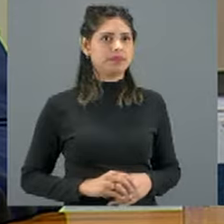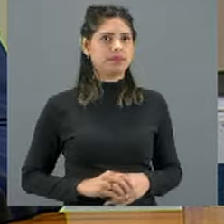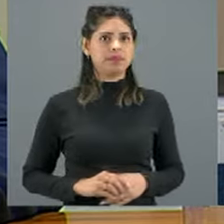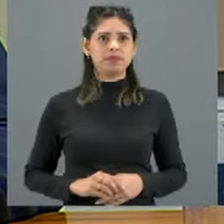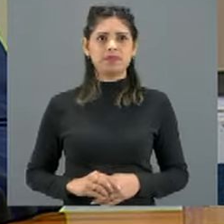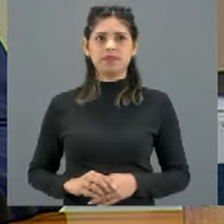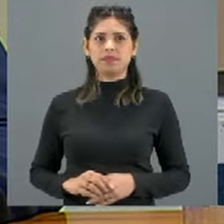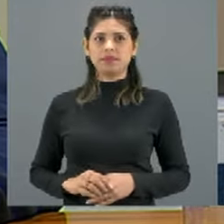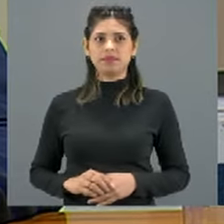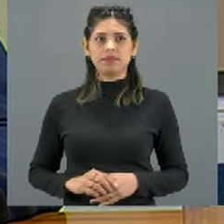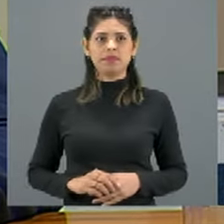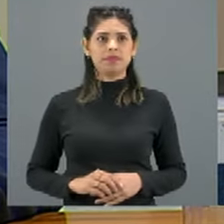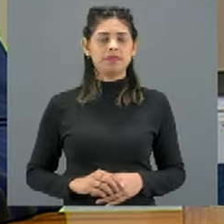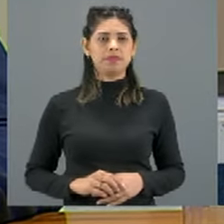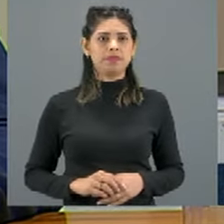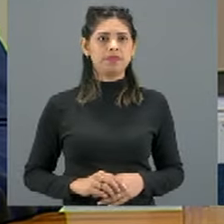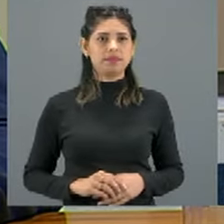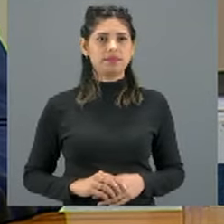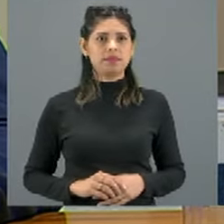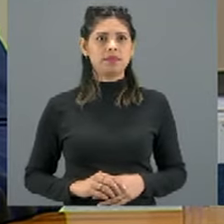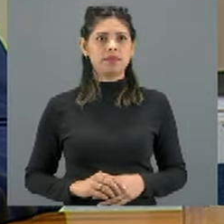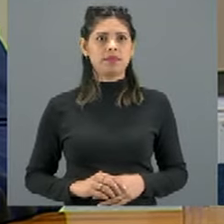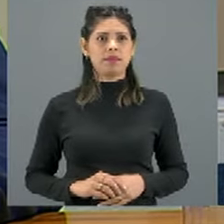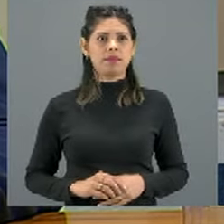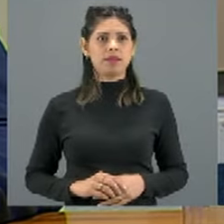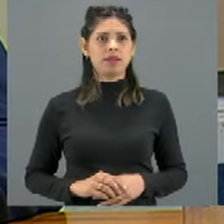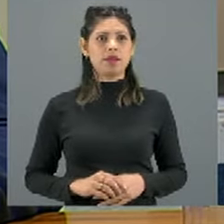a gente estava acompanhando